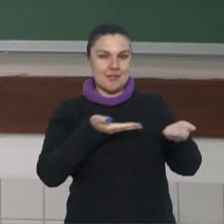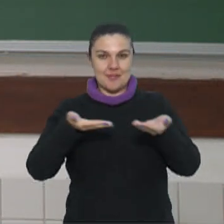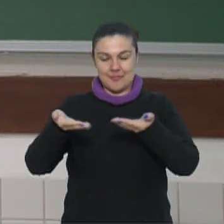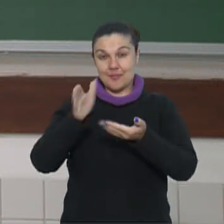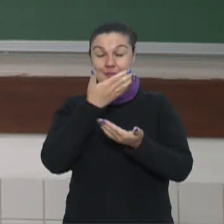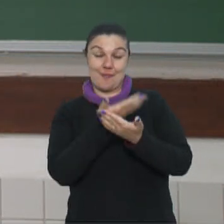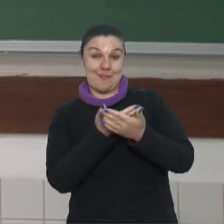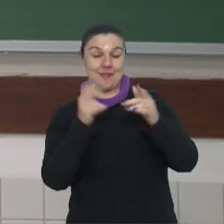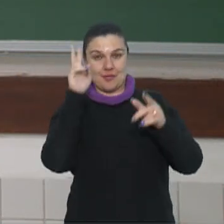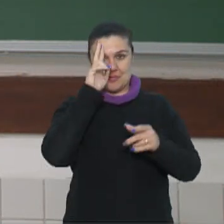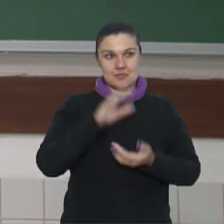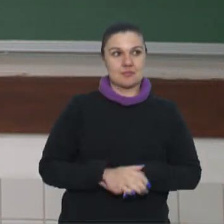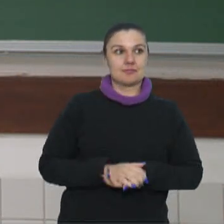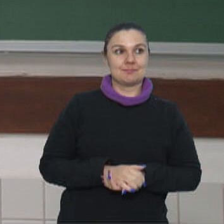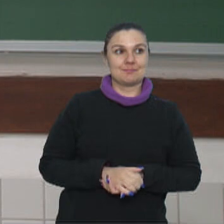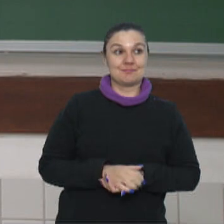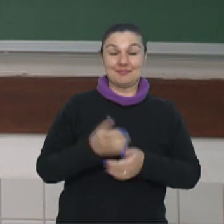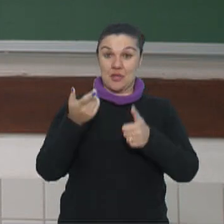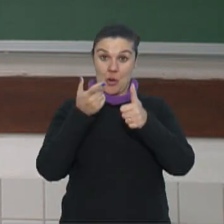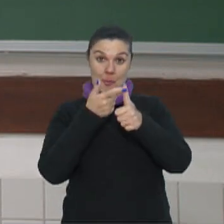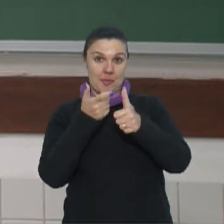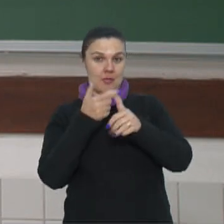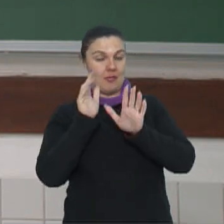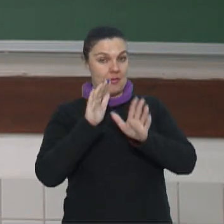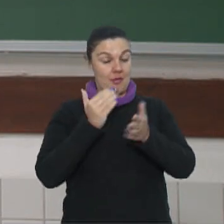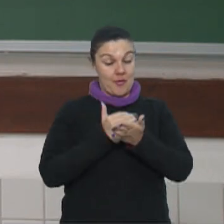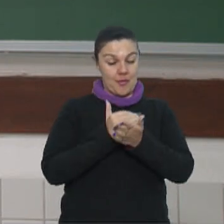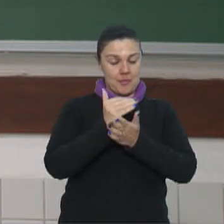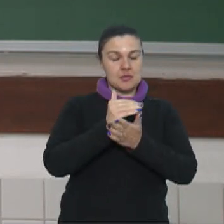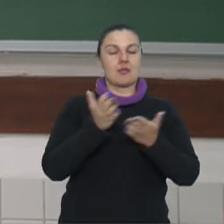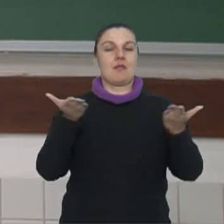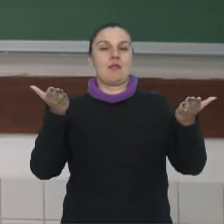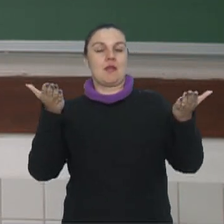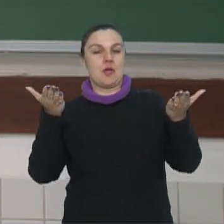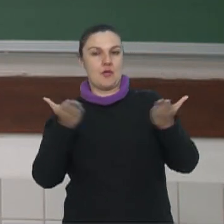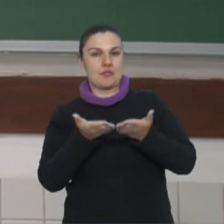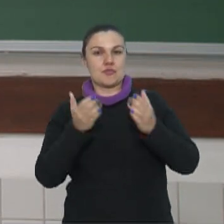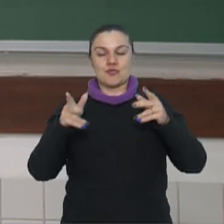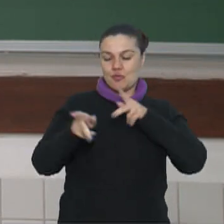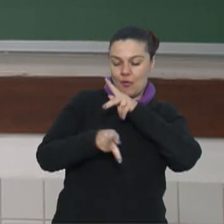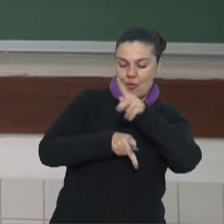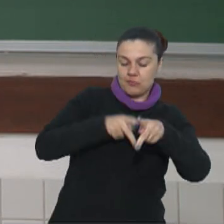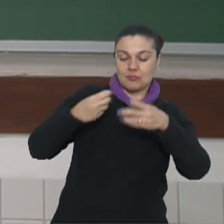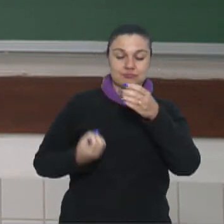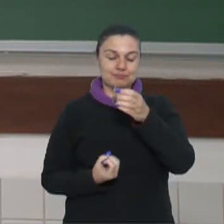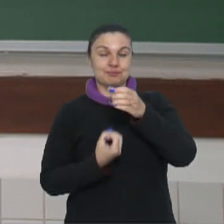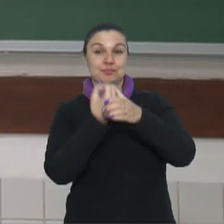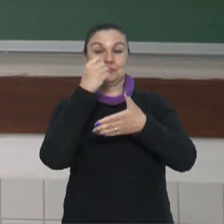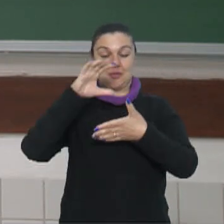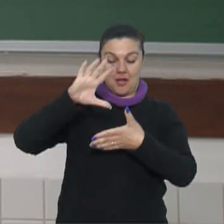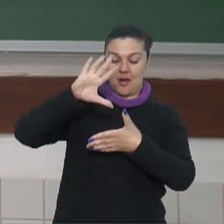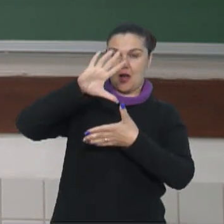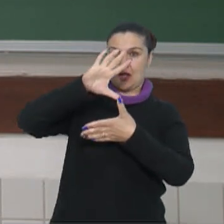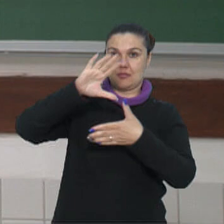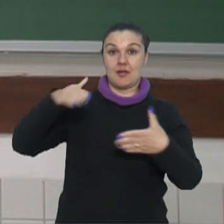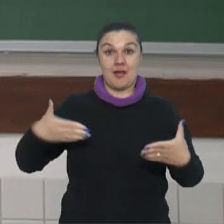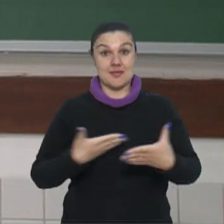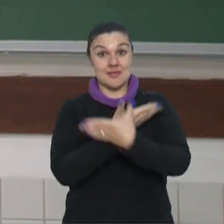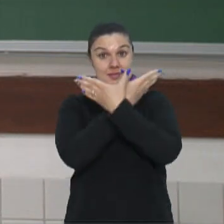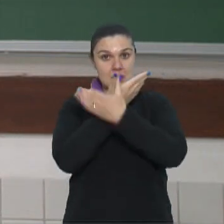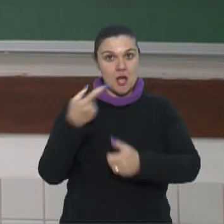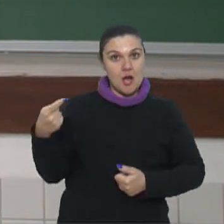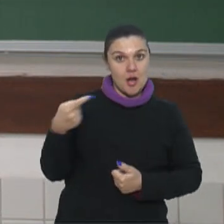aula de História. Primeiramente, antes de nós começarmos a nossa aula sobre os povos originários americanos, Azteca 1,